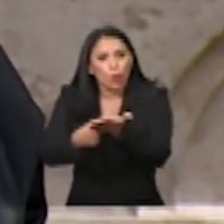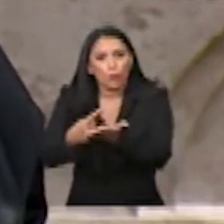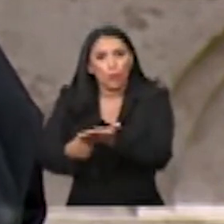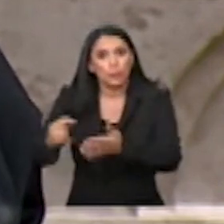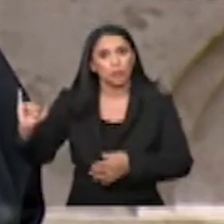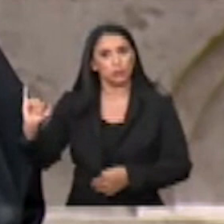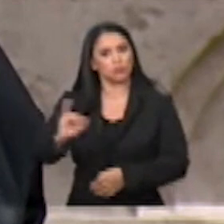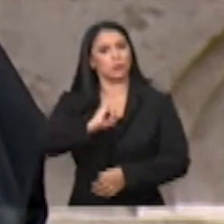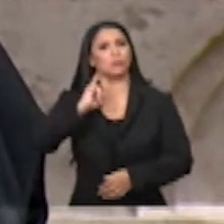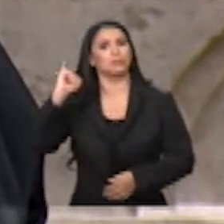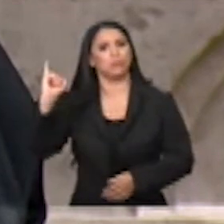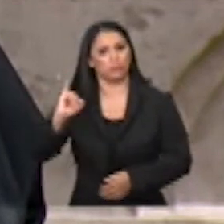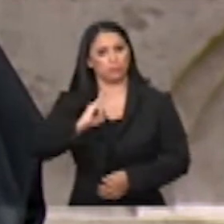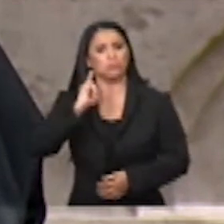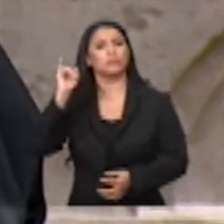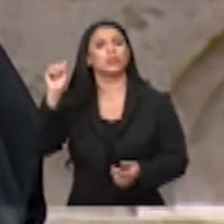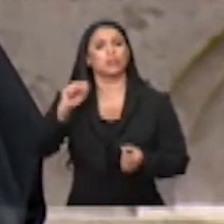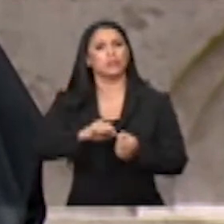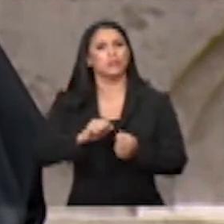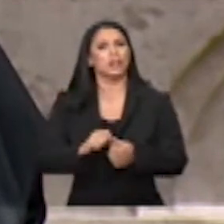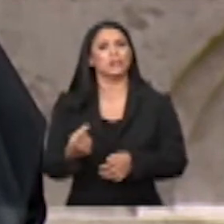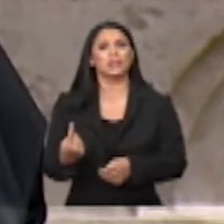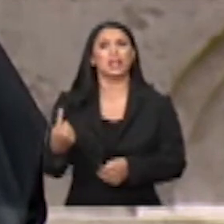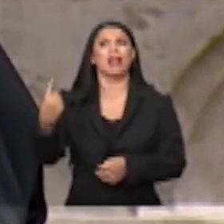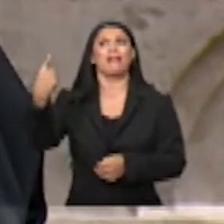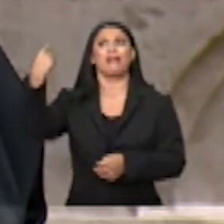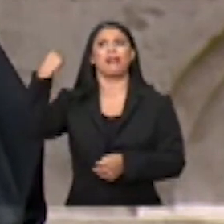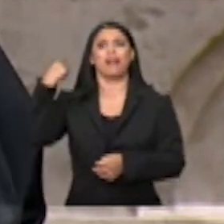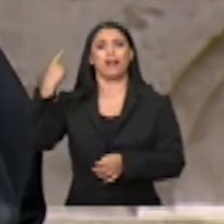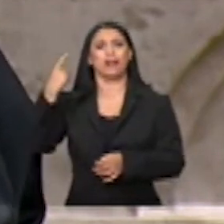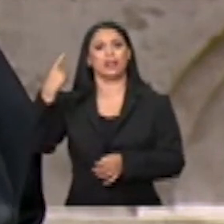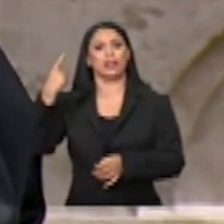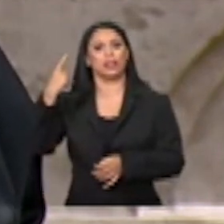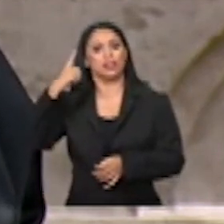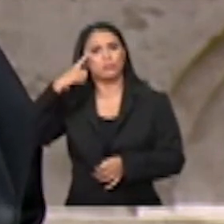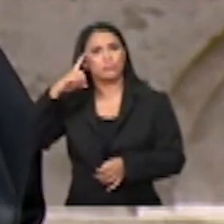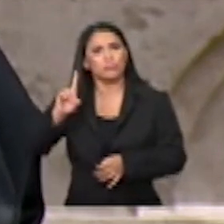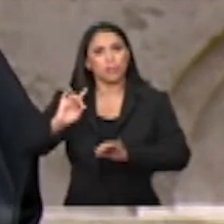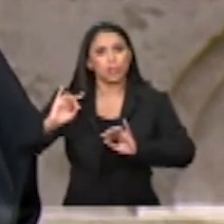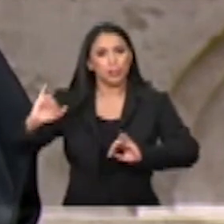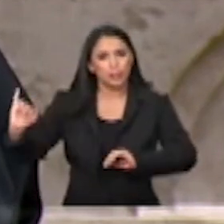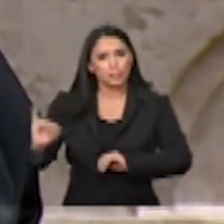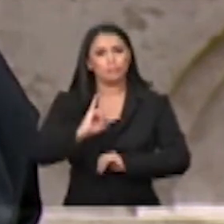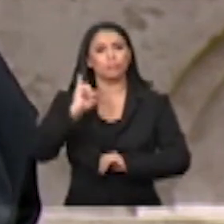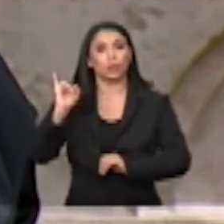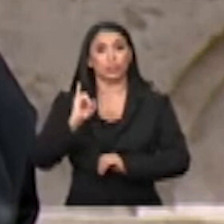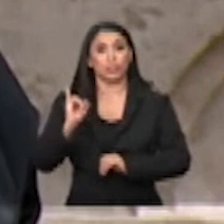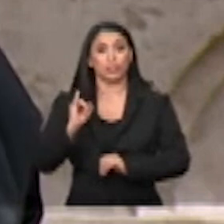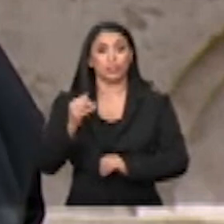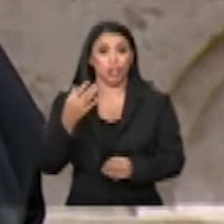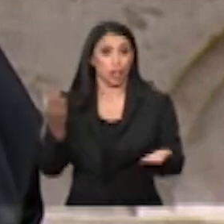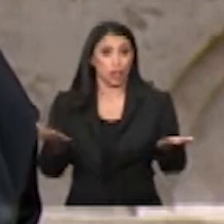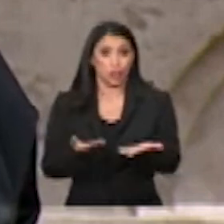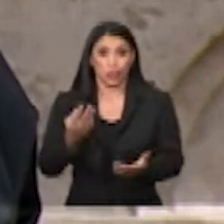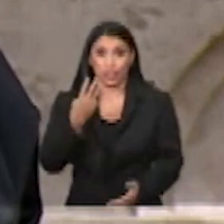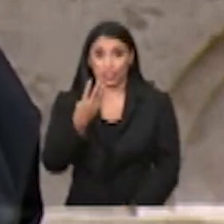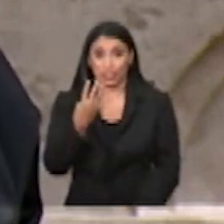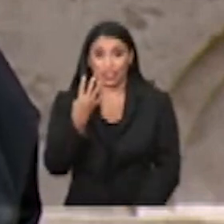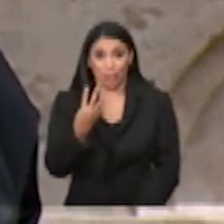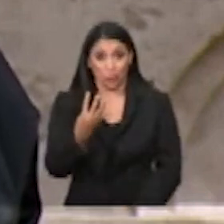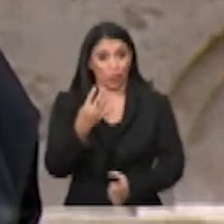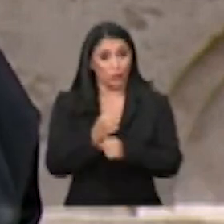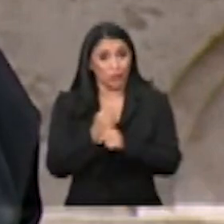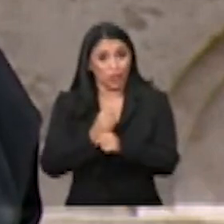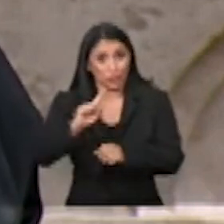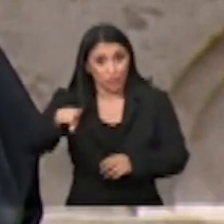solenes prestados naquele evento relevante para estarmos aqui 34 anos depois,